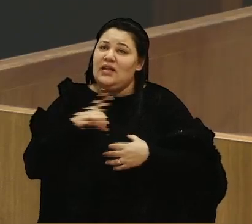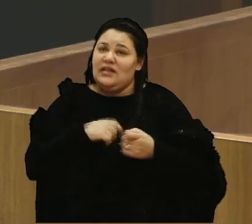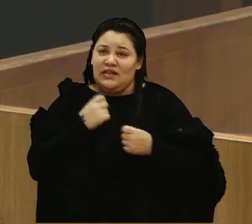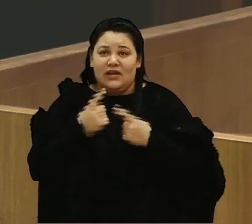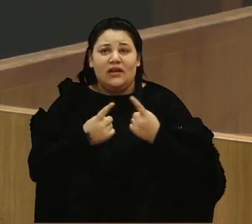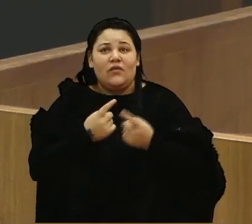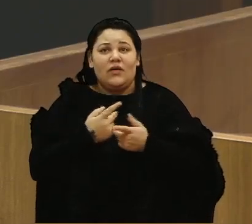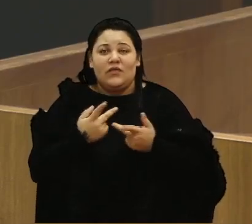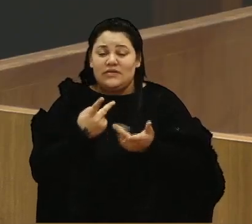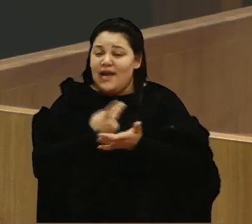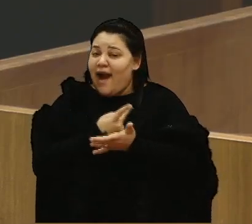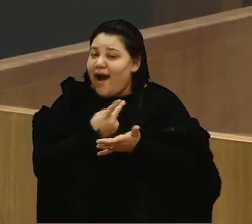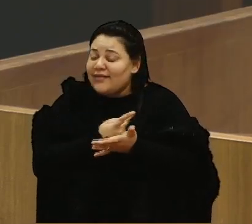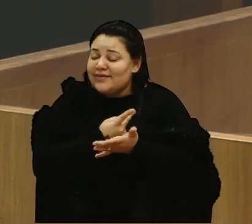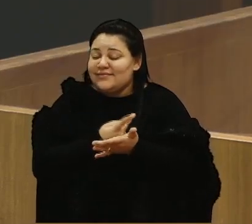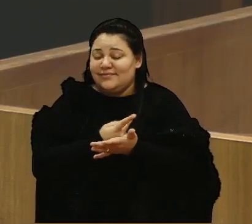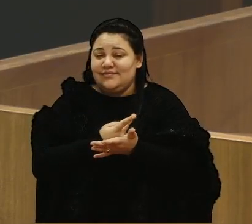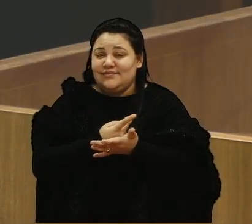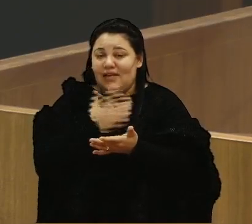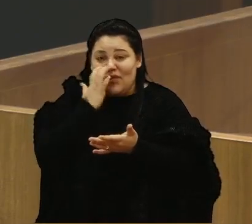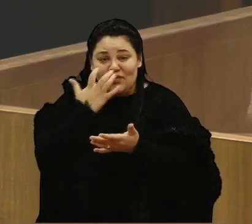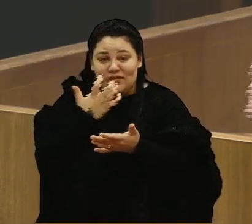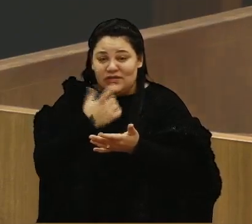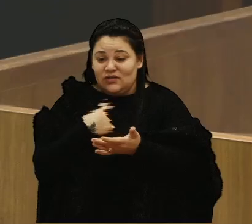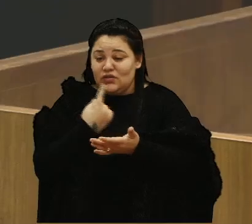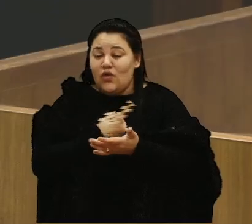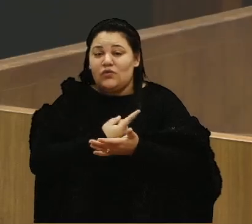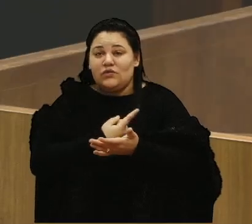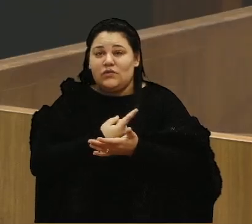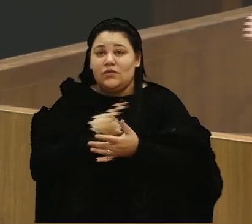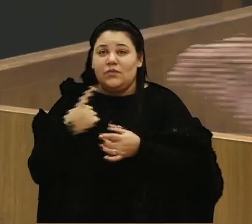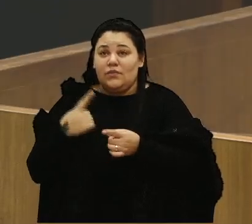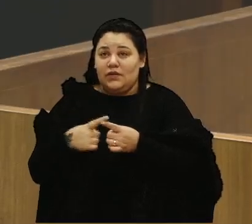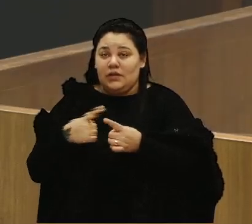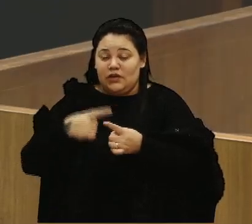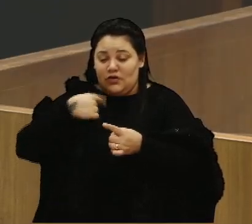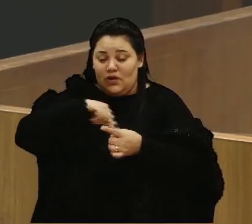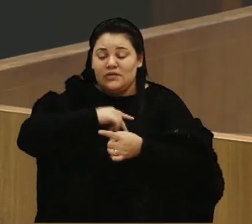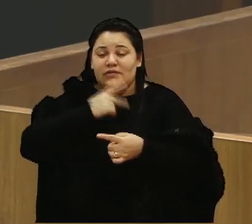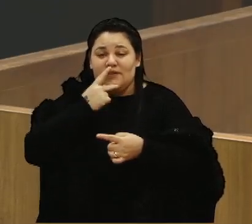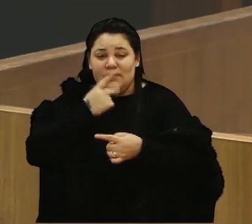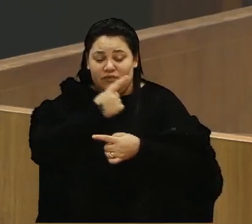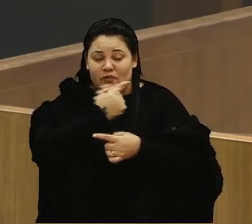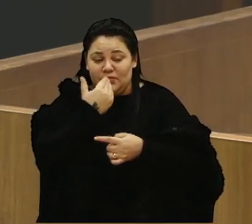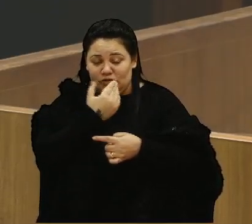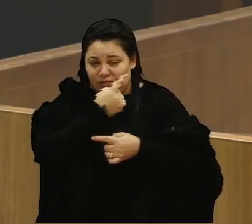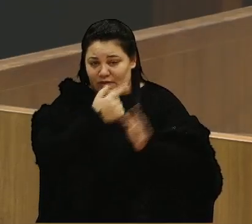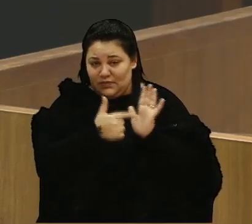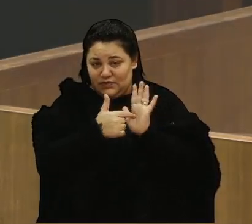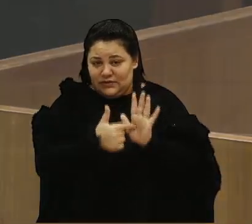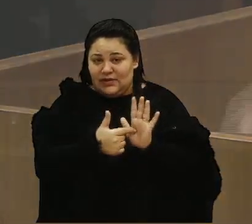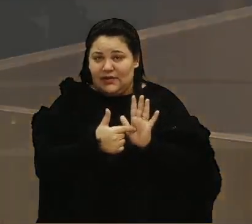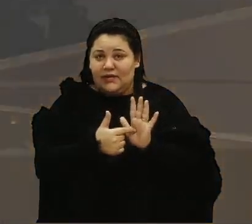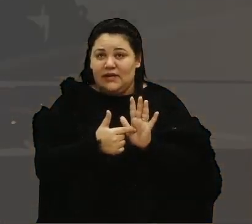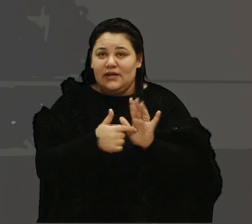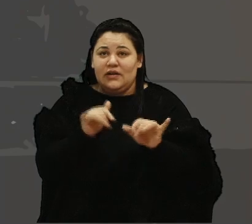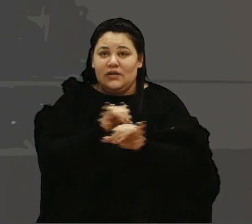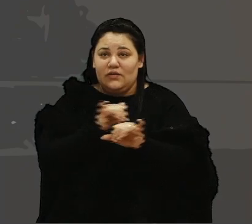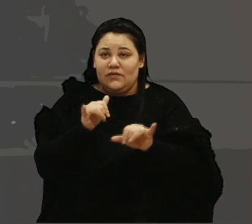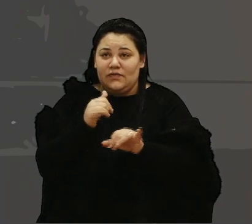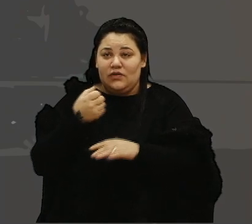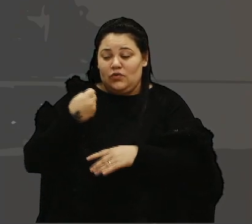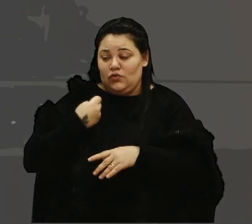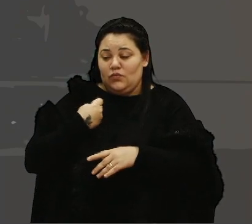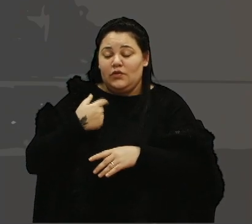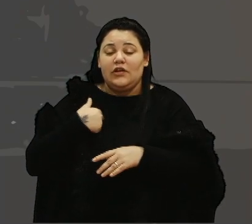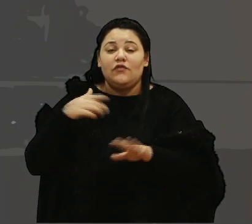de errada que está acontecendo entre nós. Porque quando nós falamos, e peço que passe, por favor, a questão dos dados, e aí eu vou